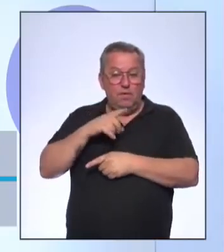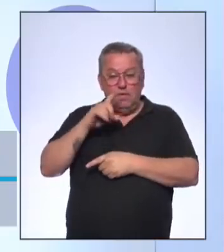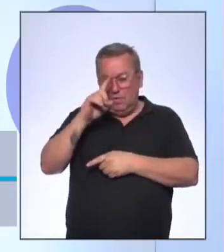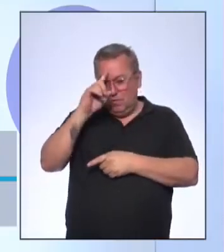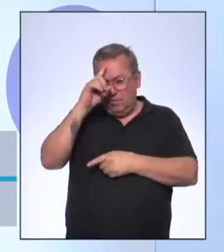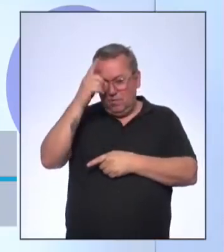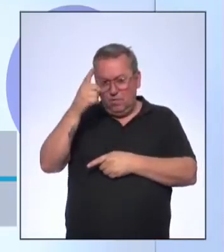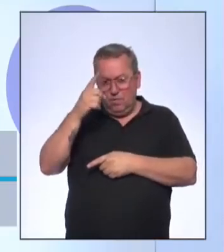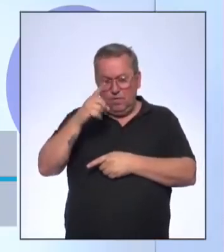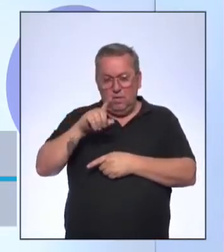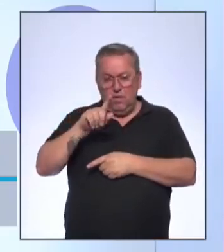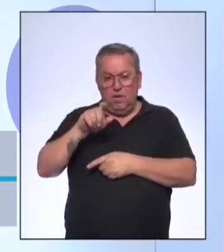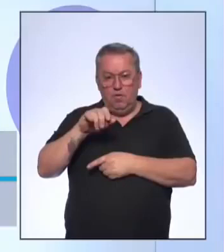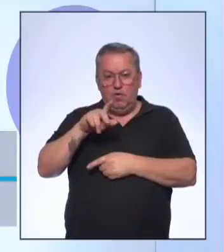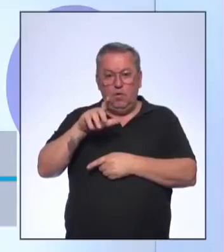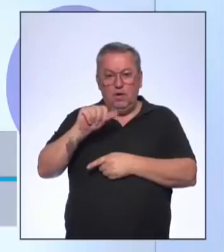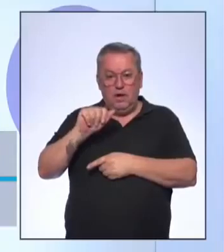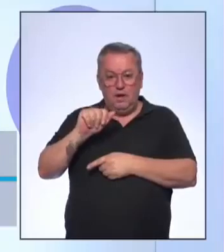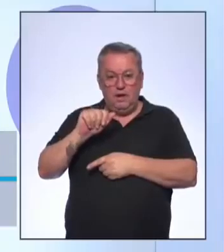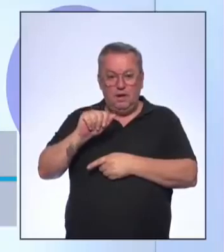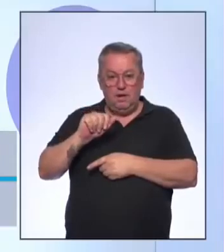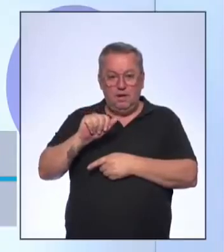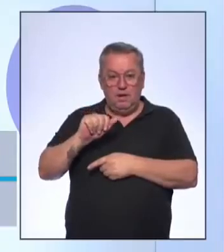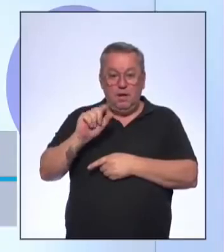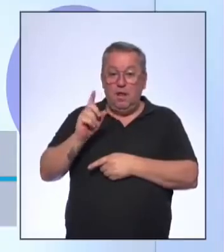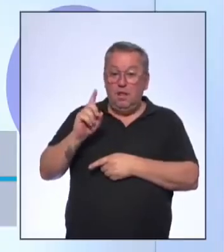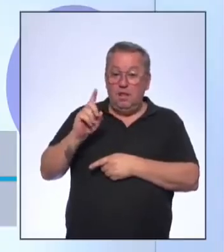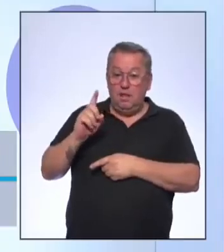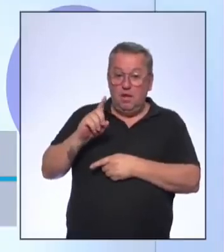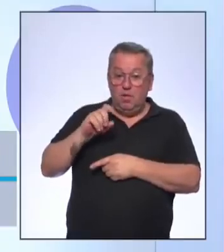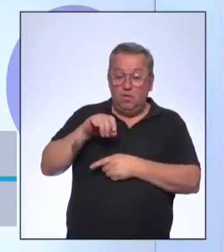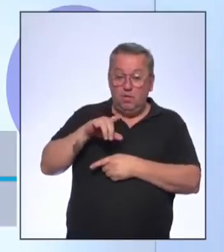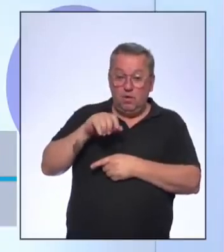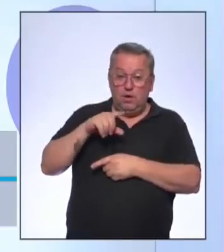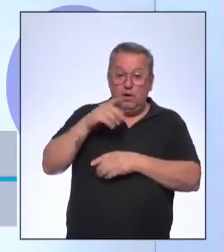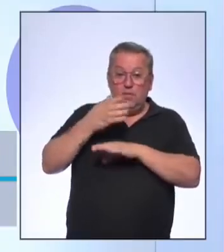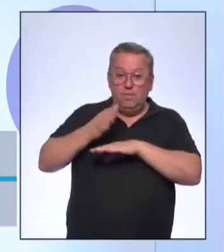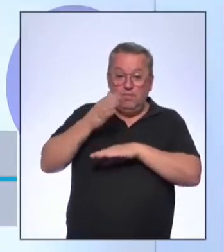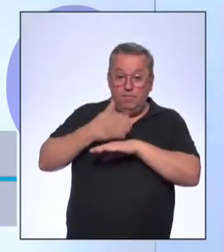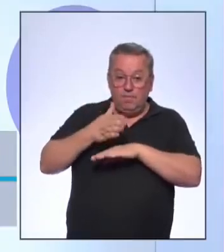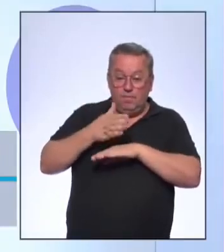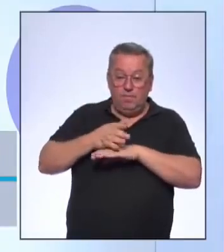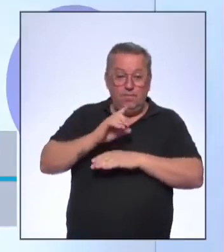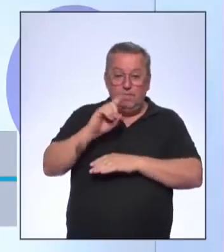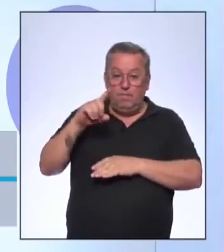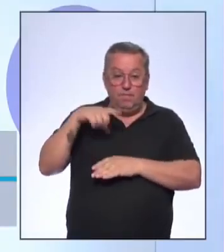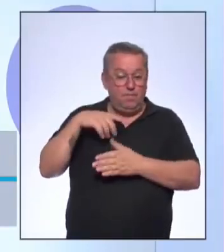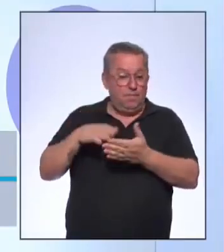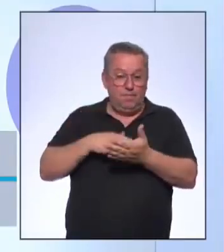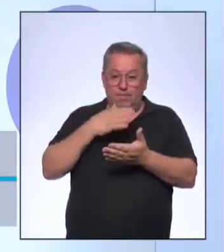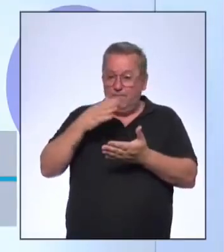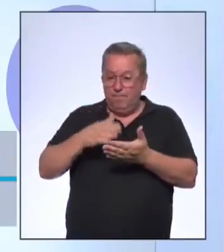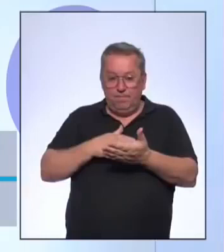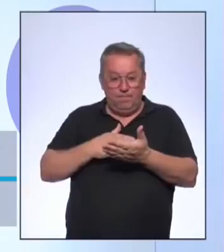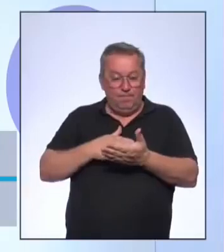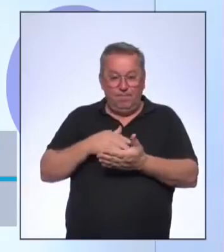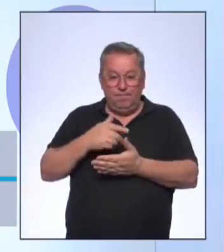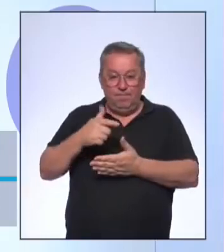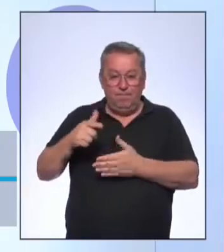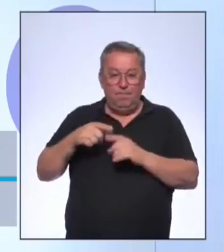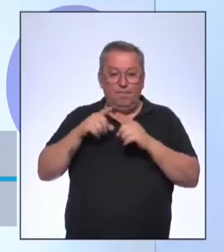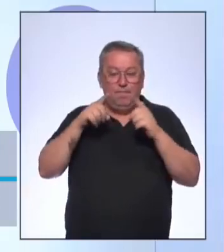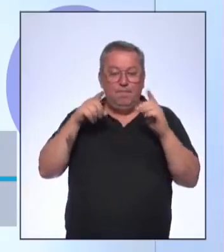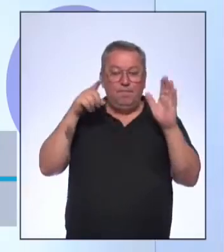dúvida aqui da Júlia Garcia. Não, Júlia, essa atividade específica ela não está no caderno, tá bom?